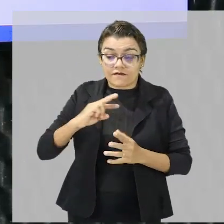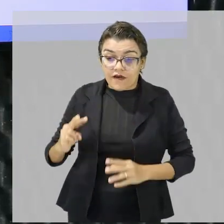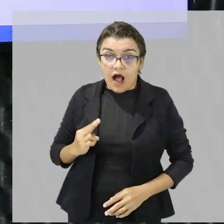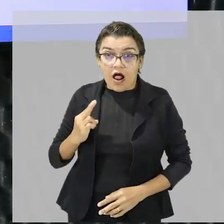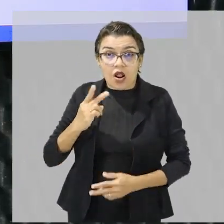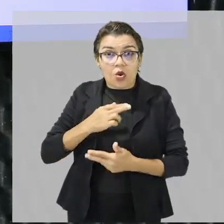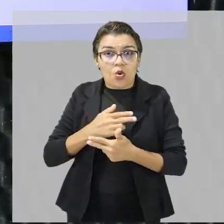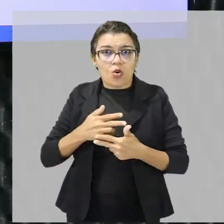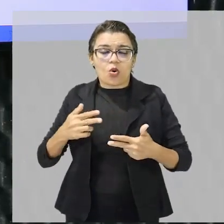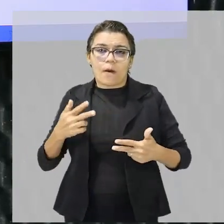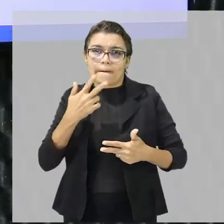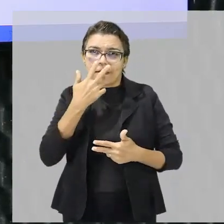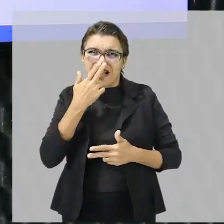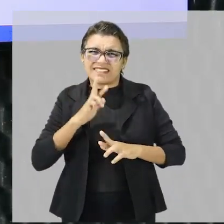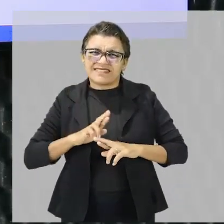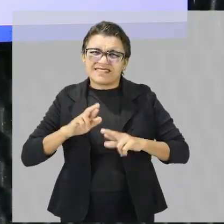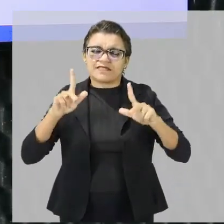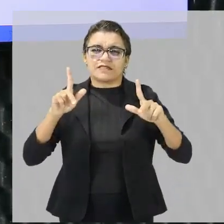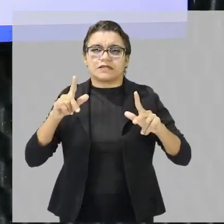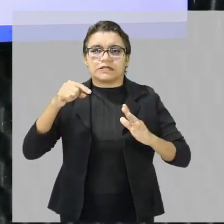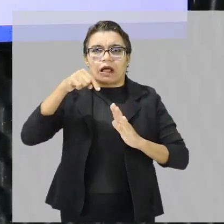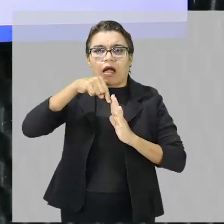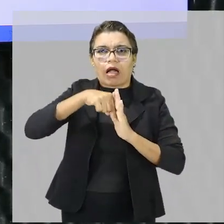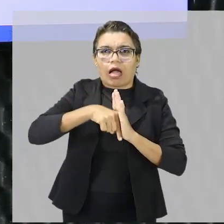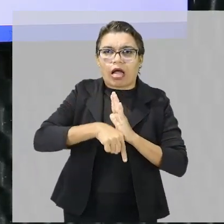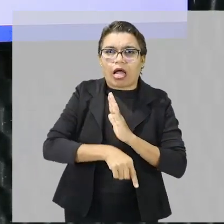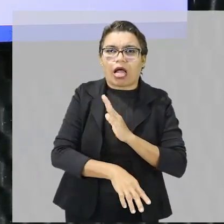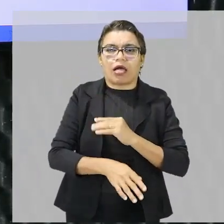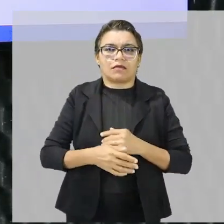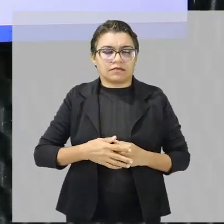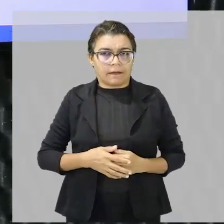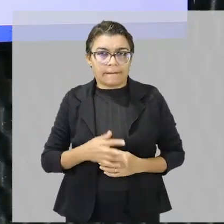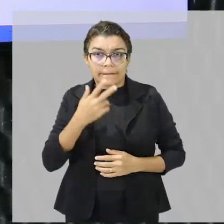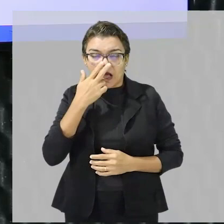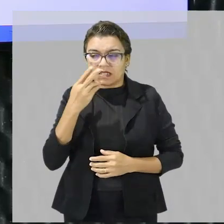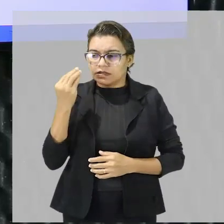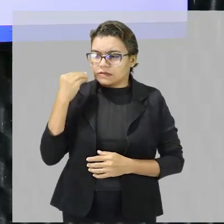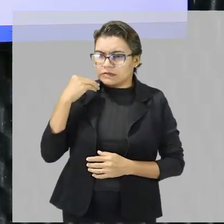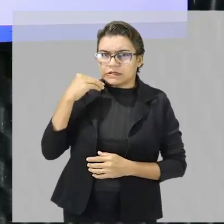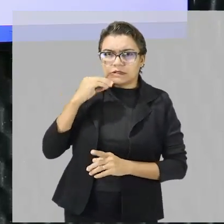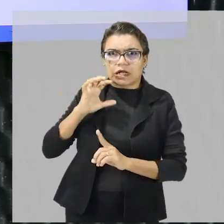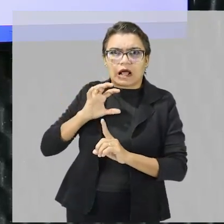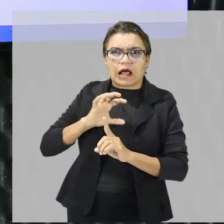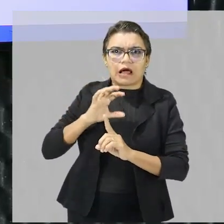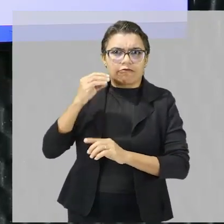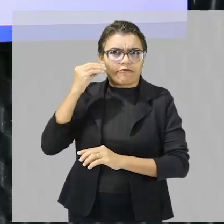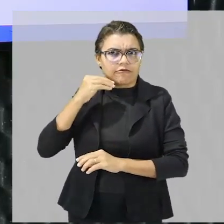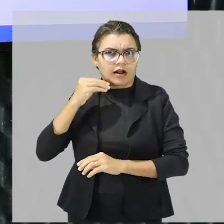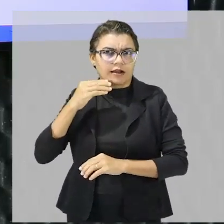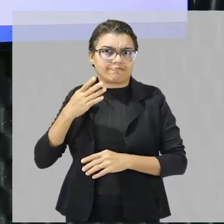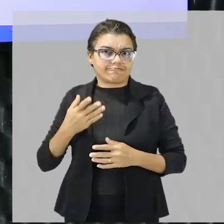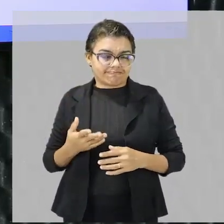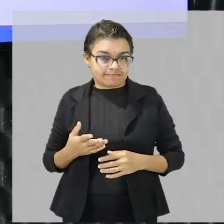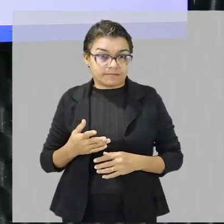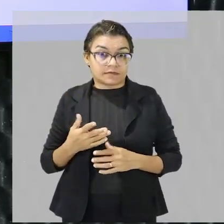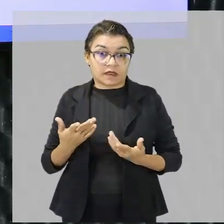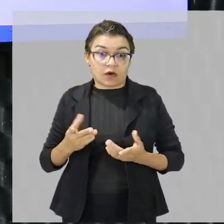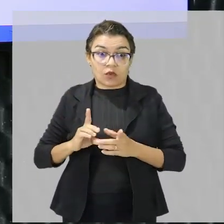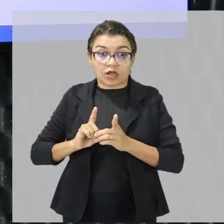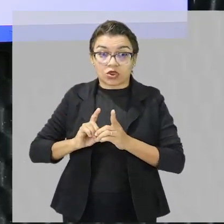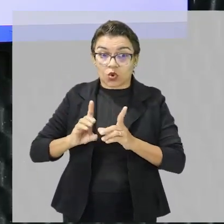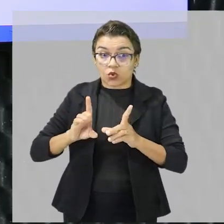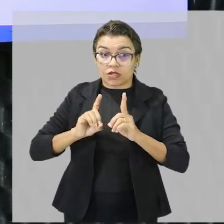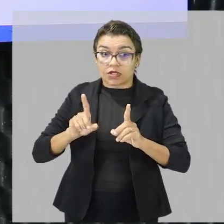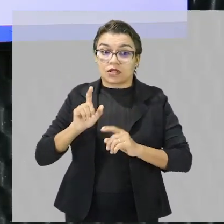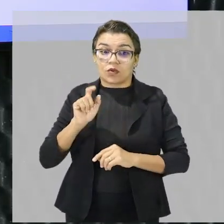deturpados, ok? Decadentes, que geram pessoas fracas. Essa doutrina niilista,